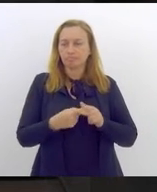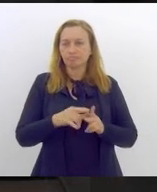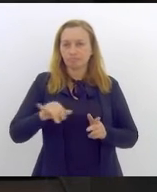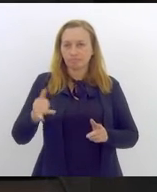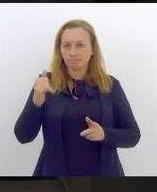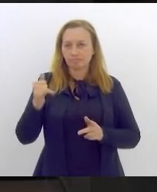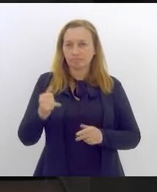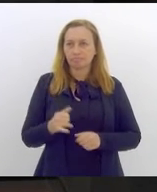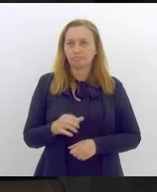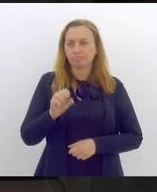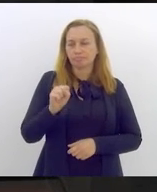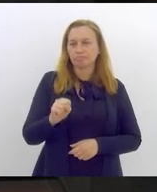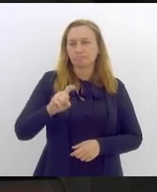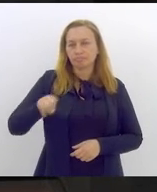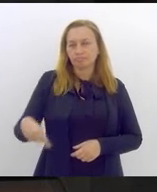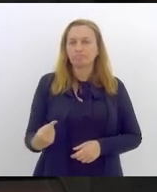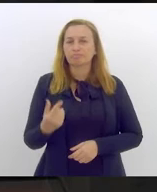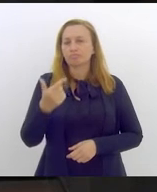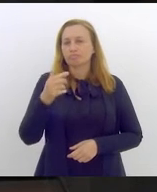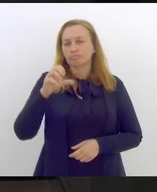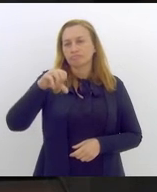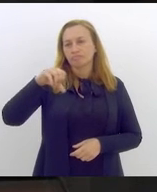era 8,09%